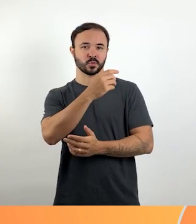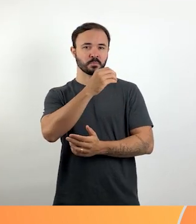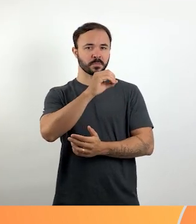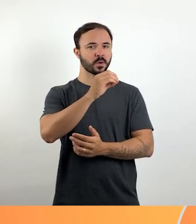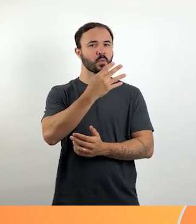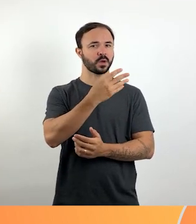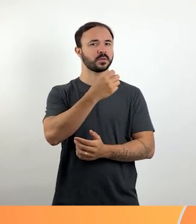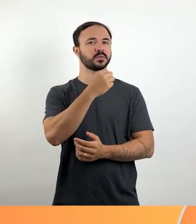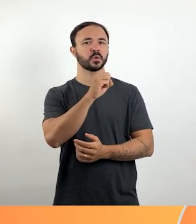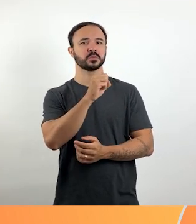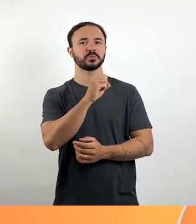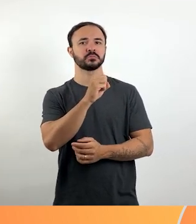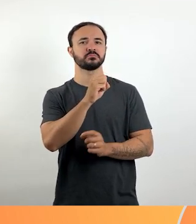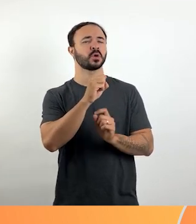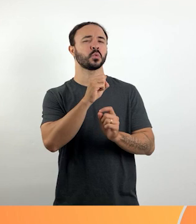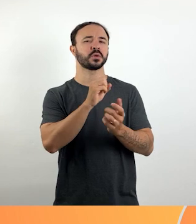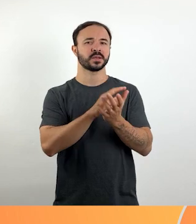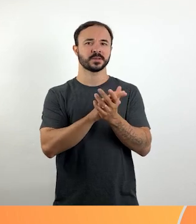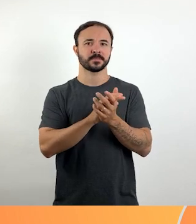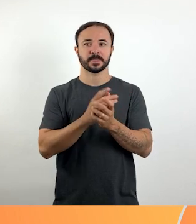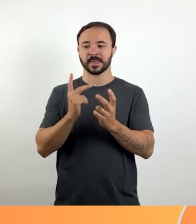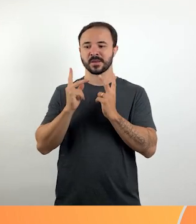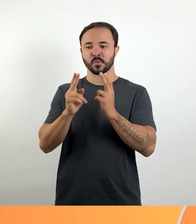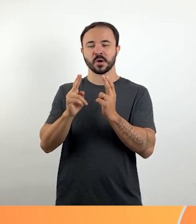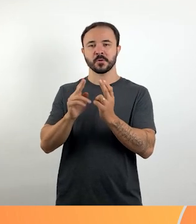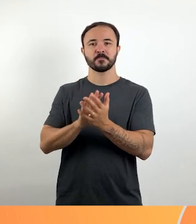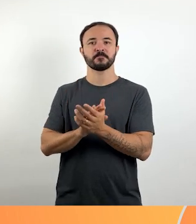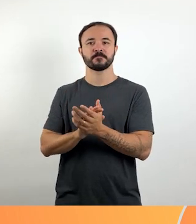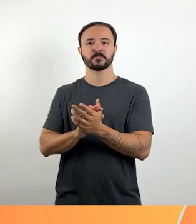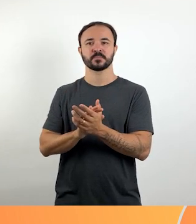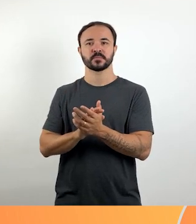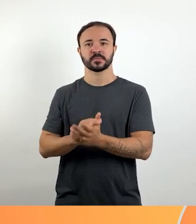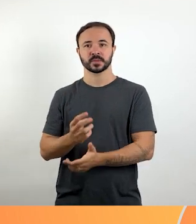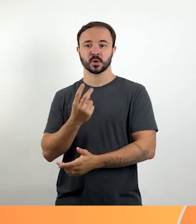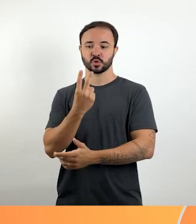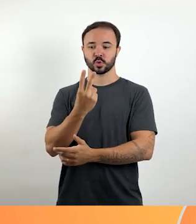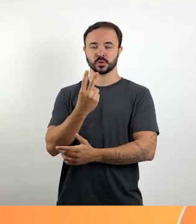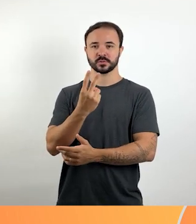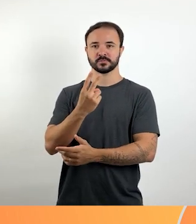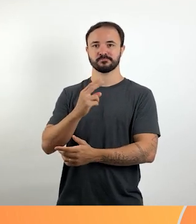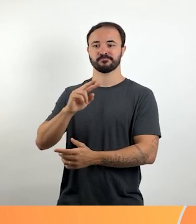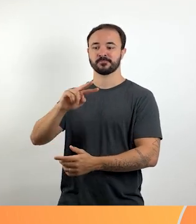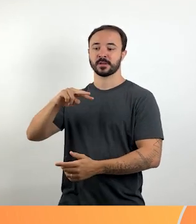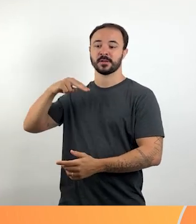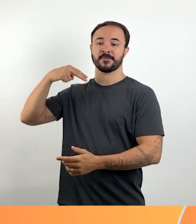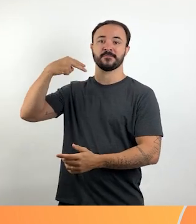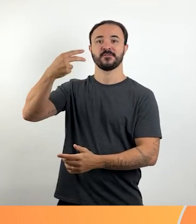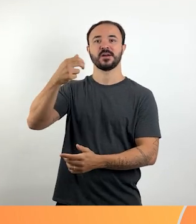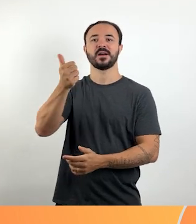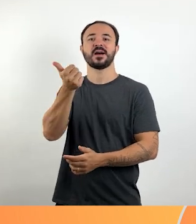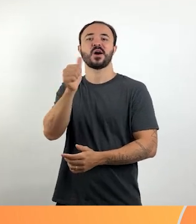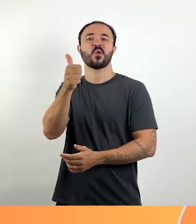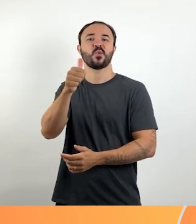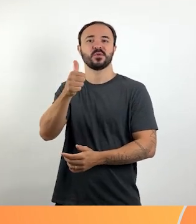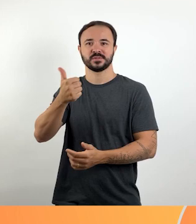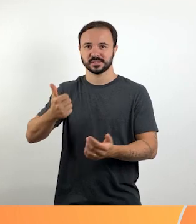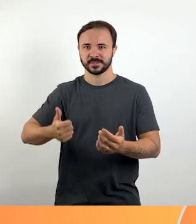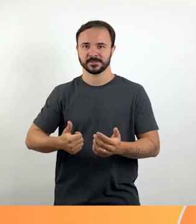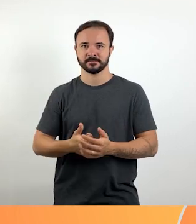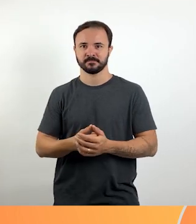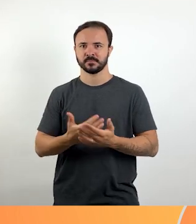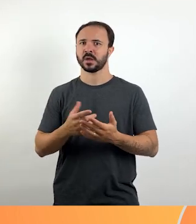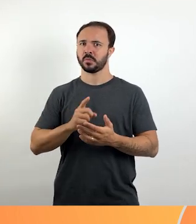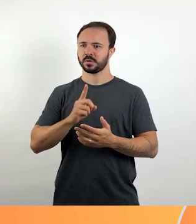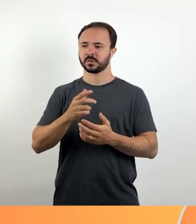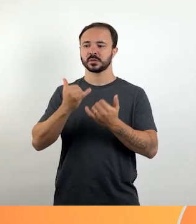2048 ele é o mesmo que 2 elevado a 11. E essa